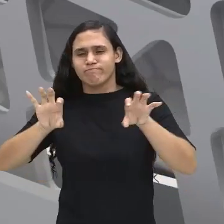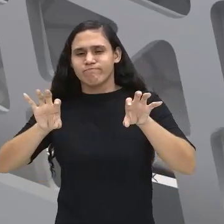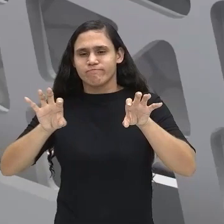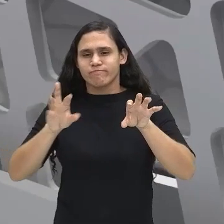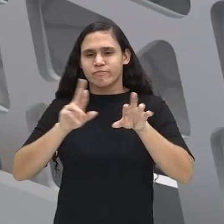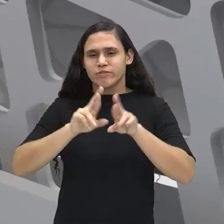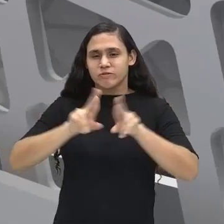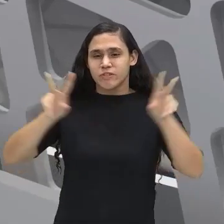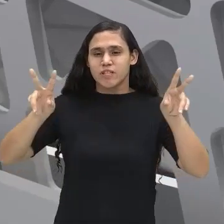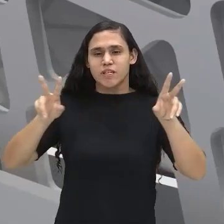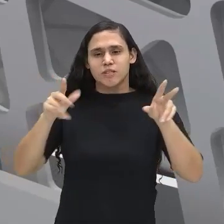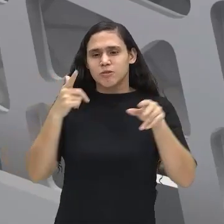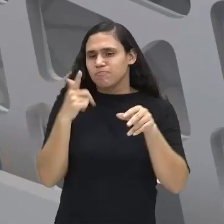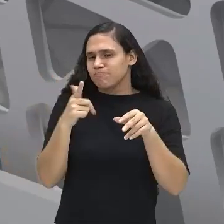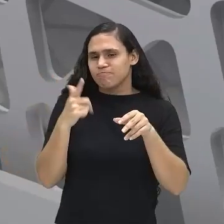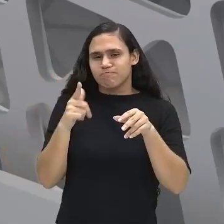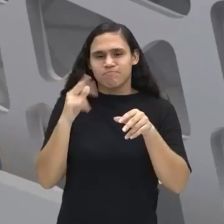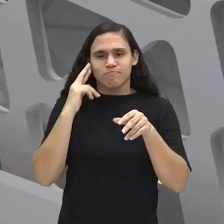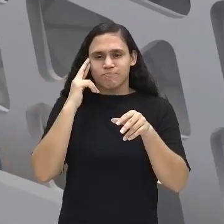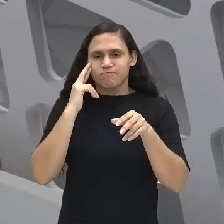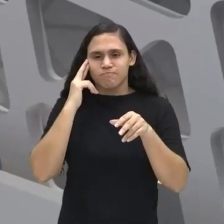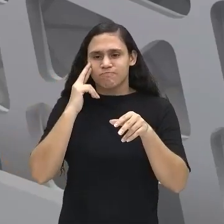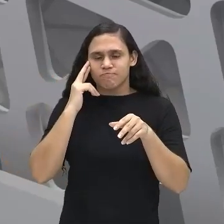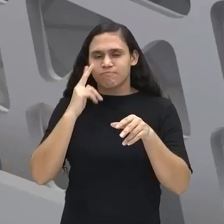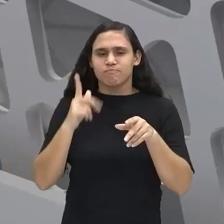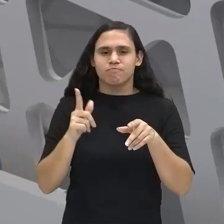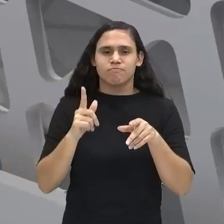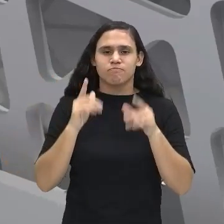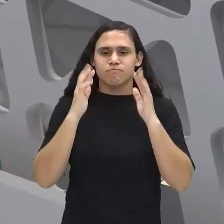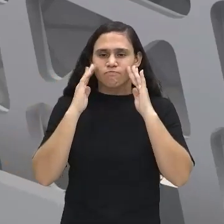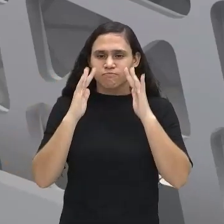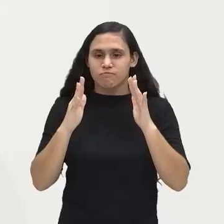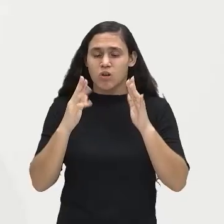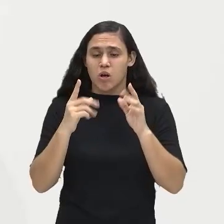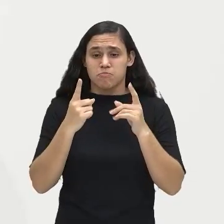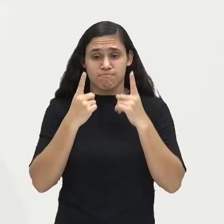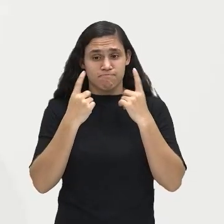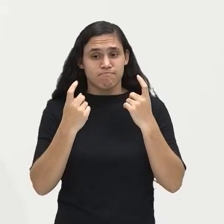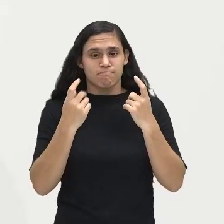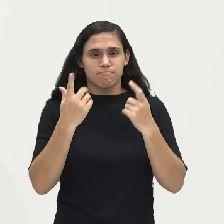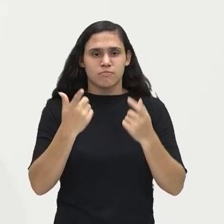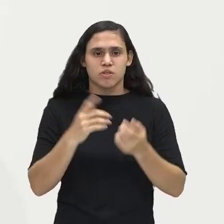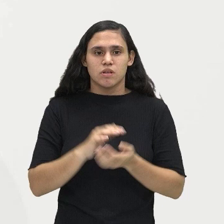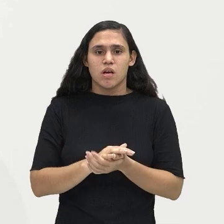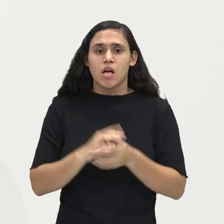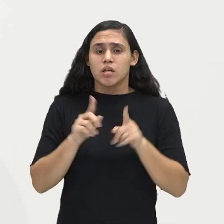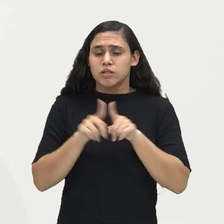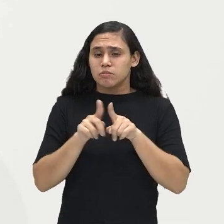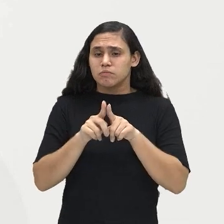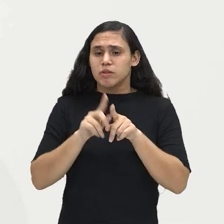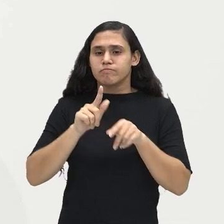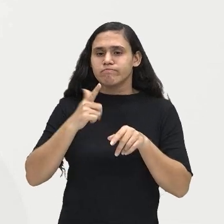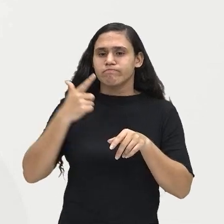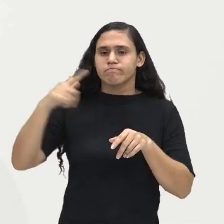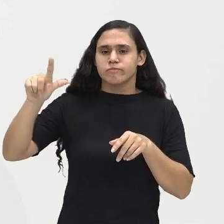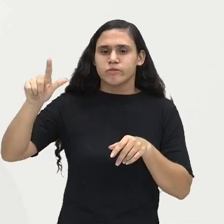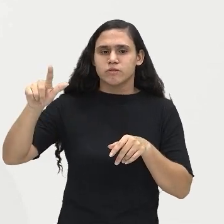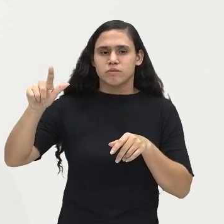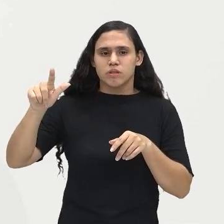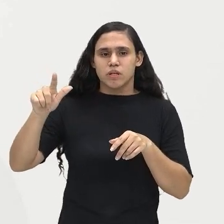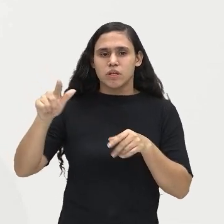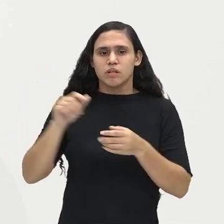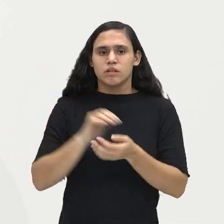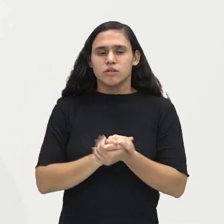é simetria de reflexão, tá bom? Fica esperto. Porque tem também outros casos de simetria que também a gente viu, que é o caso de simetria